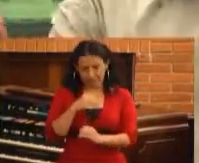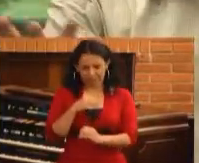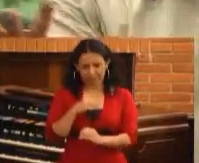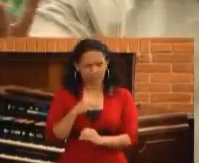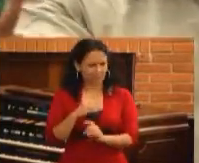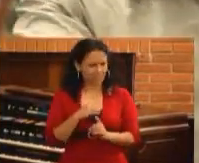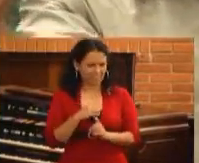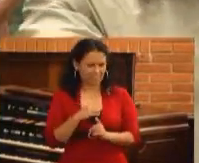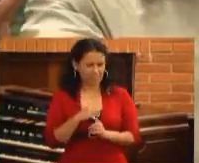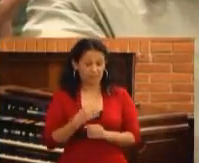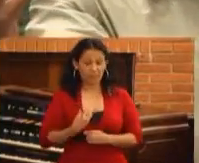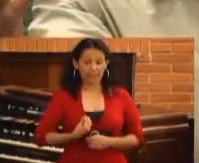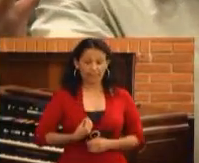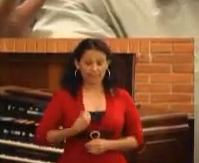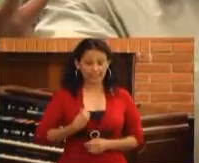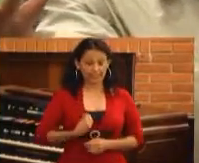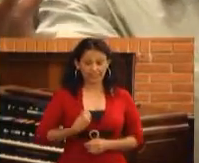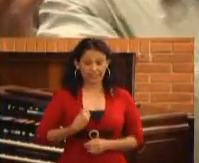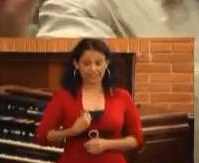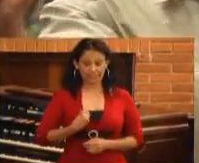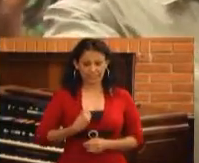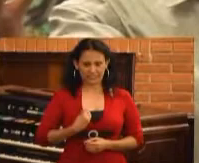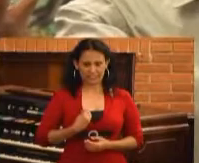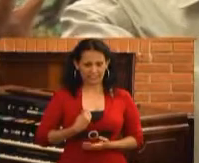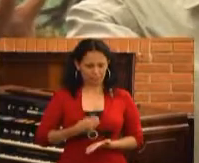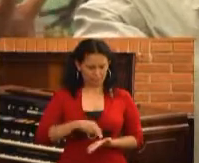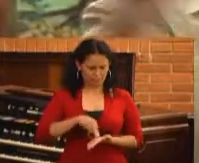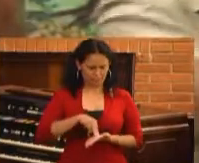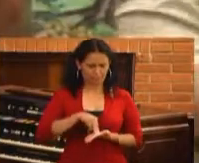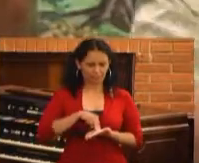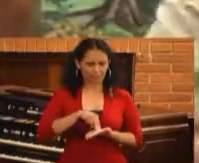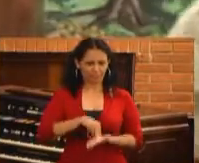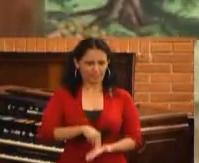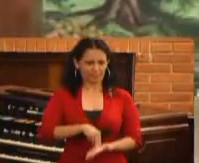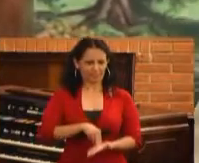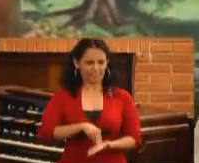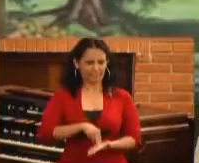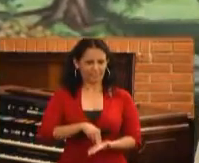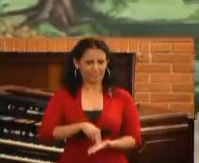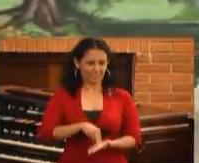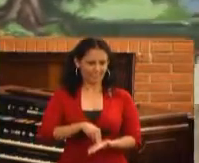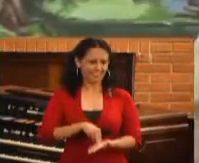mas a vida que sustenta a palmos este universo.